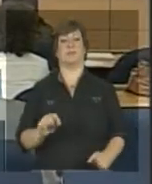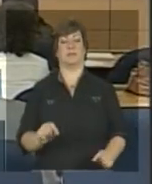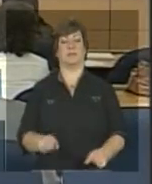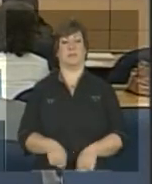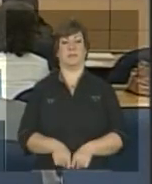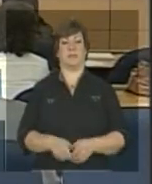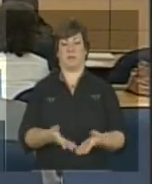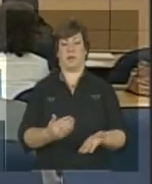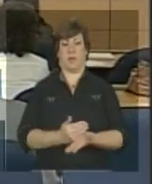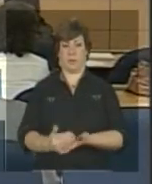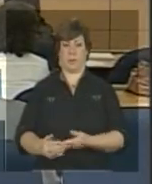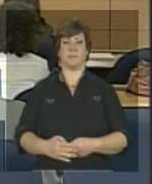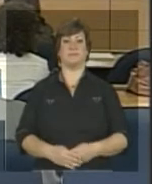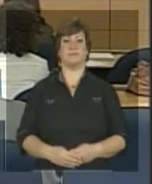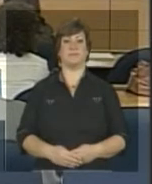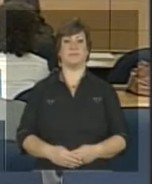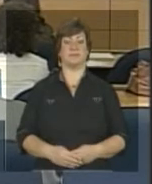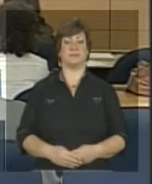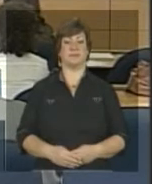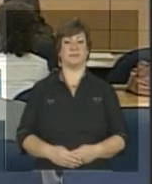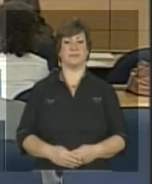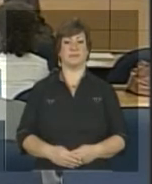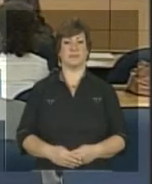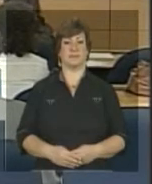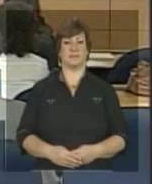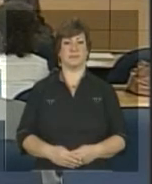as perguntas. Éder, vamos lá?